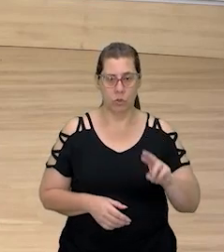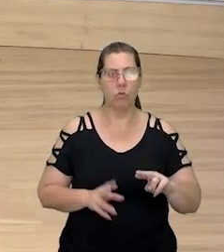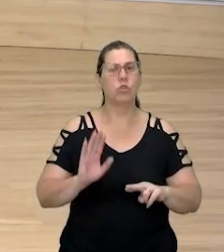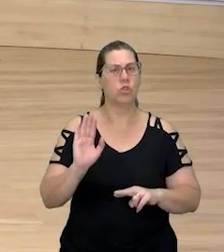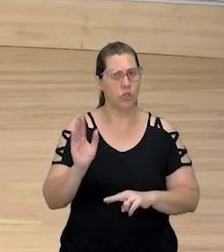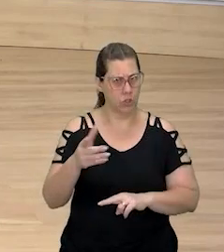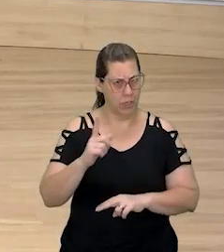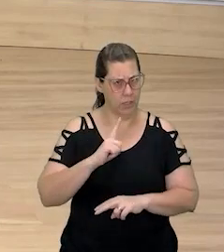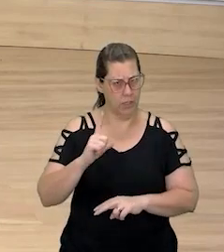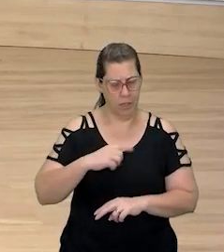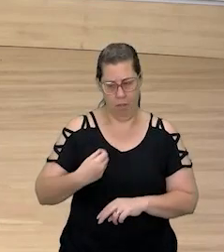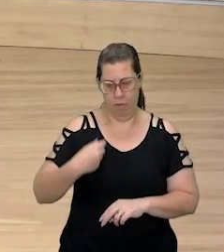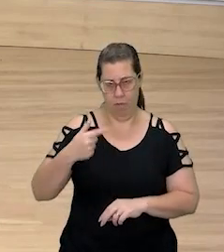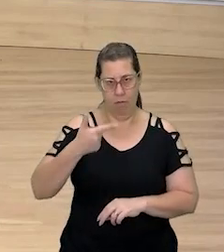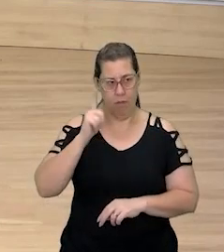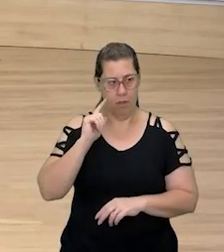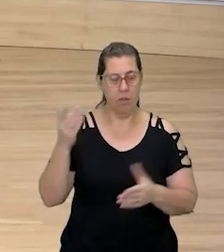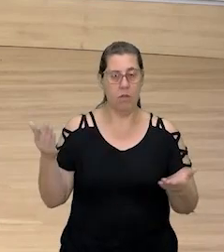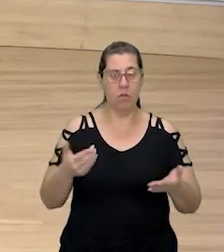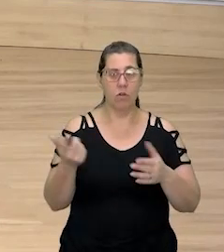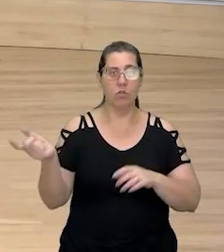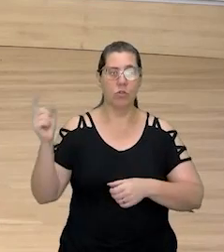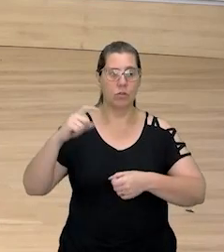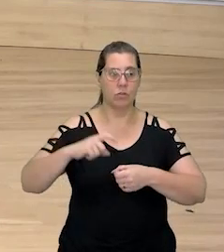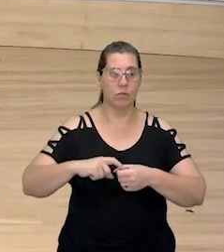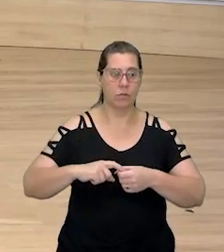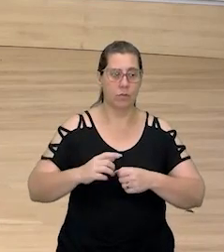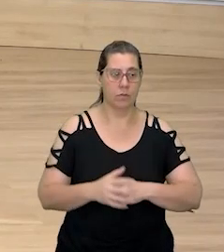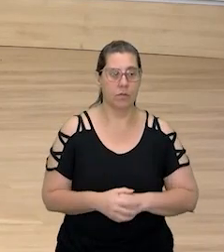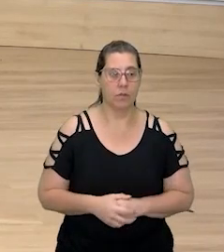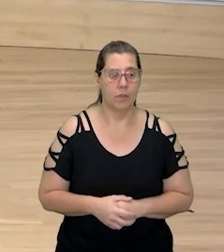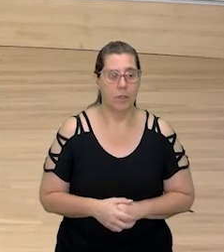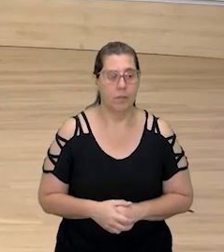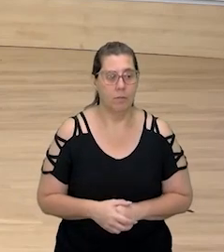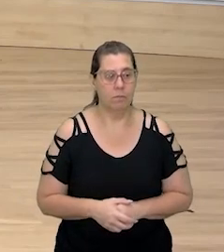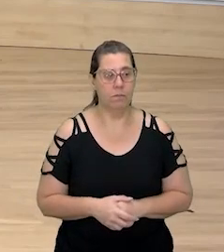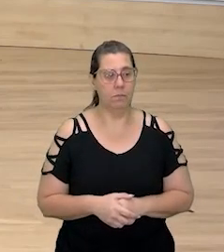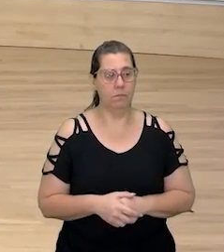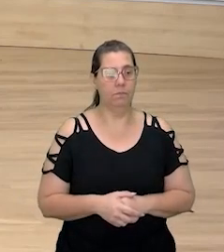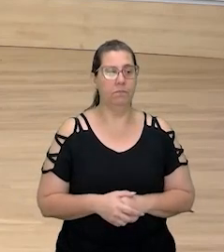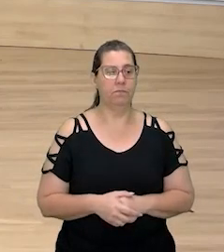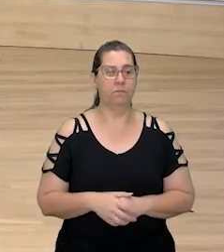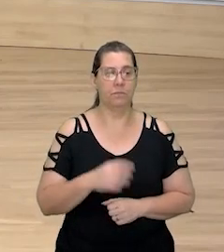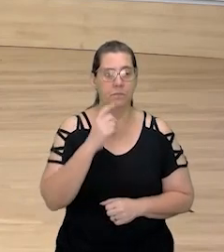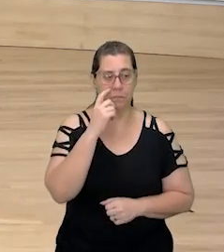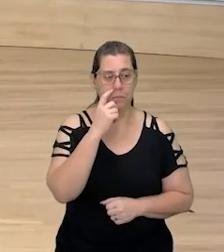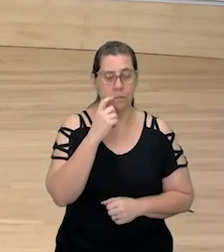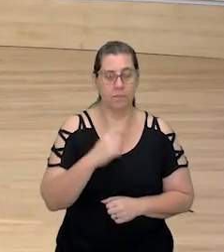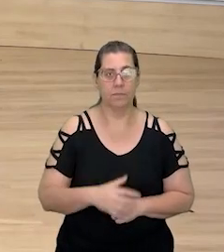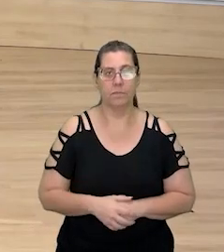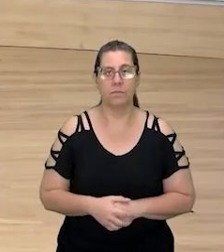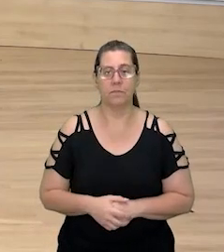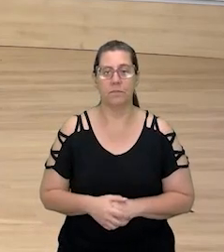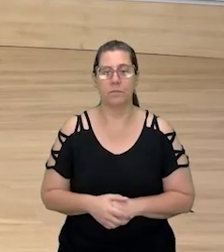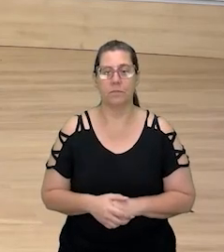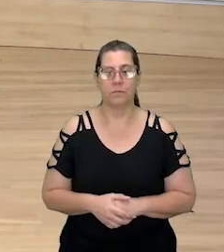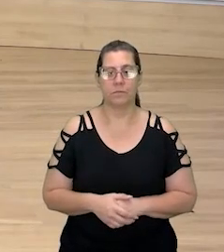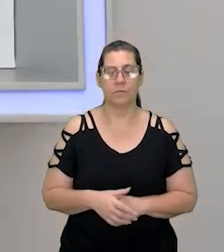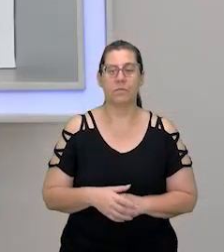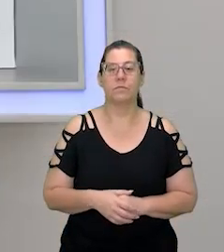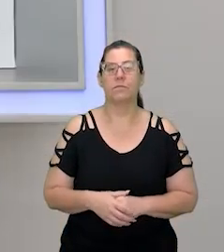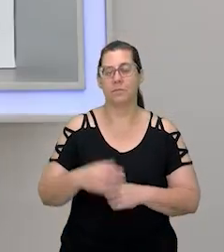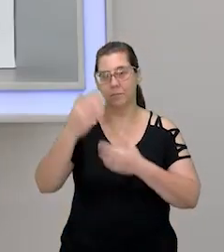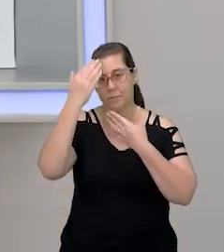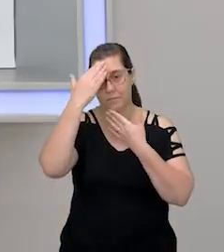Mídia e hoje volta para brilhantar a nossa aula. Professor, muito obrigada pela participação. Ah, obrigado,